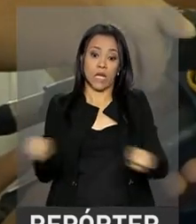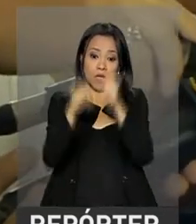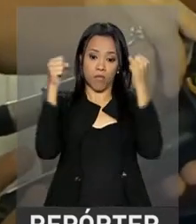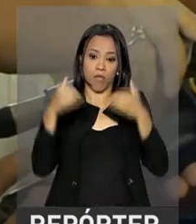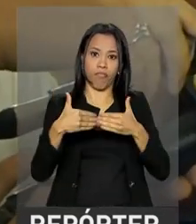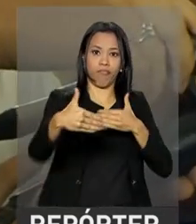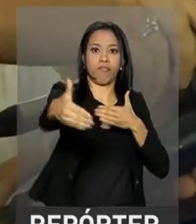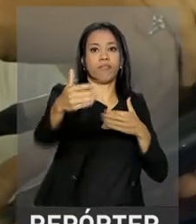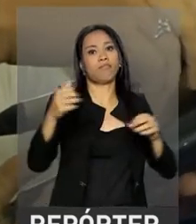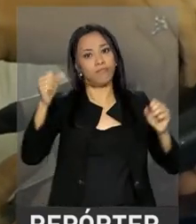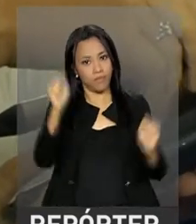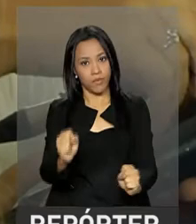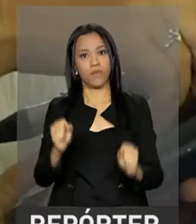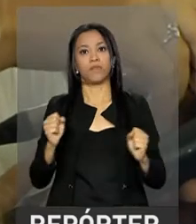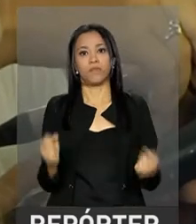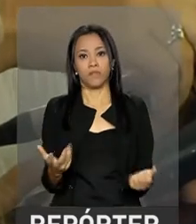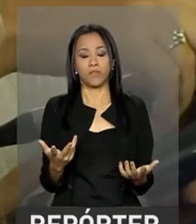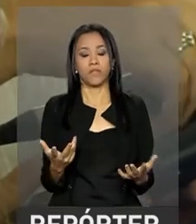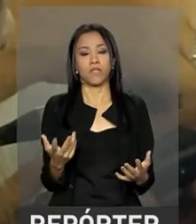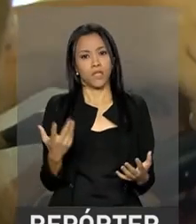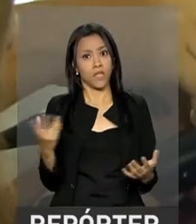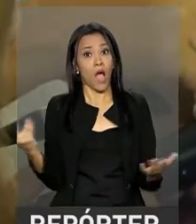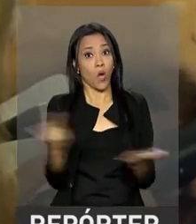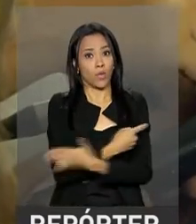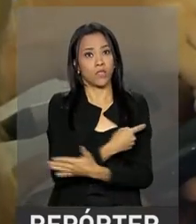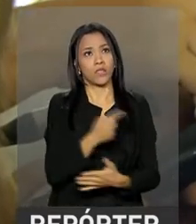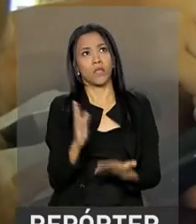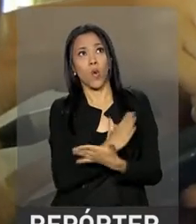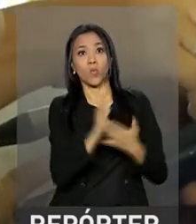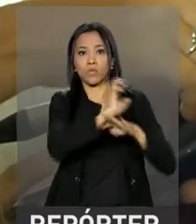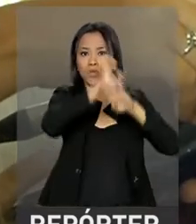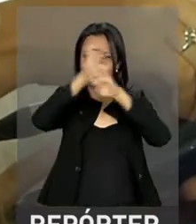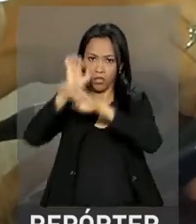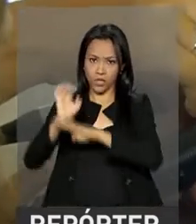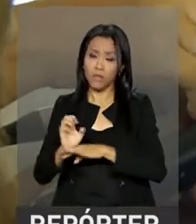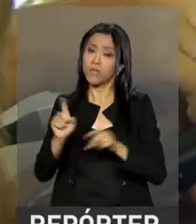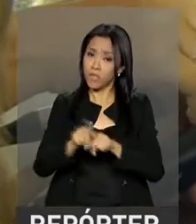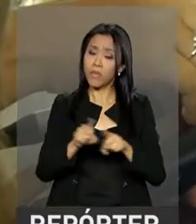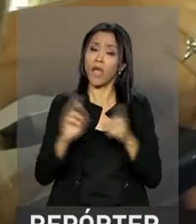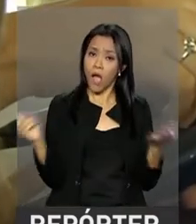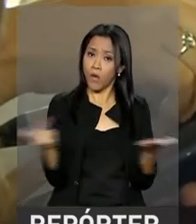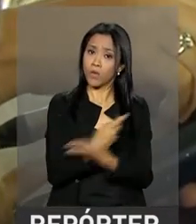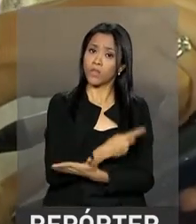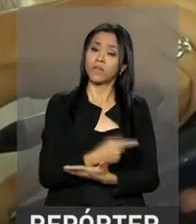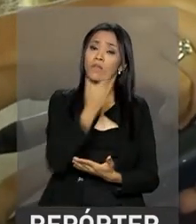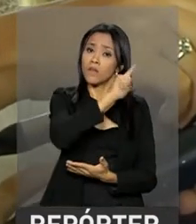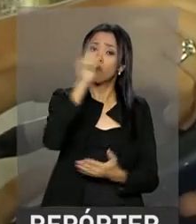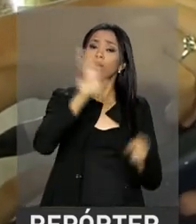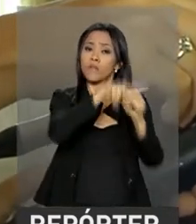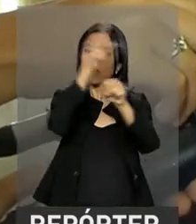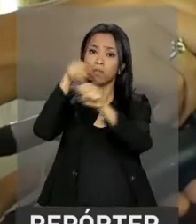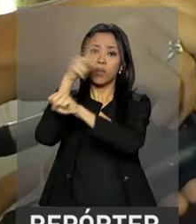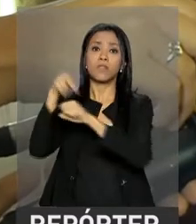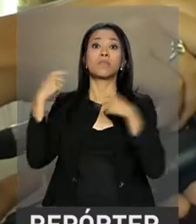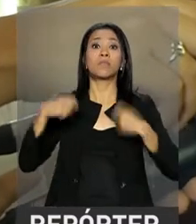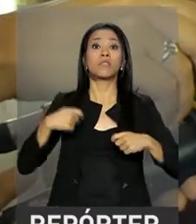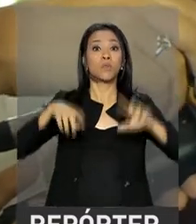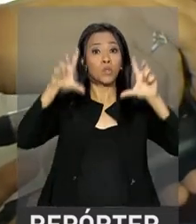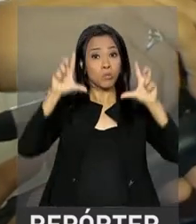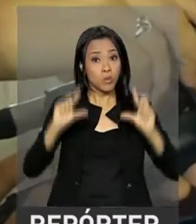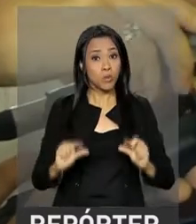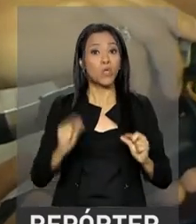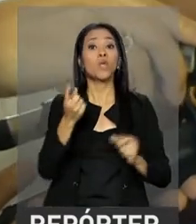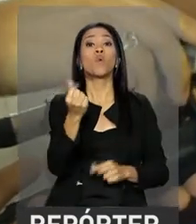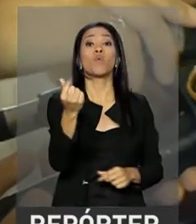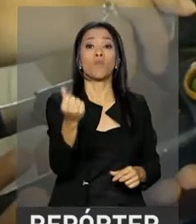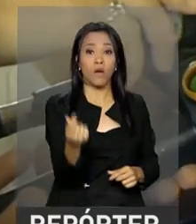acontecendo ou perto disso em alguns estados brasileiros, e aconteceu em muitos países que tiveram até que diminuir o valor da